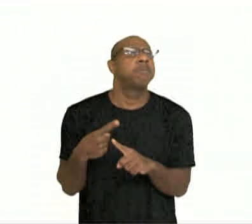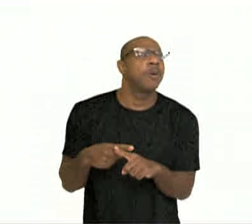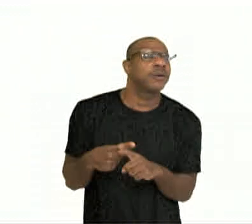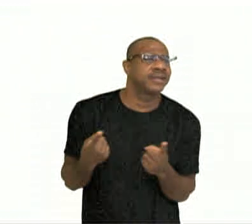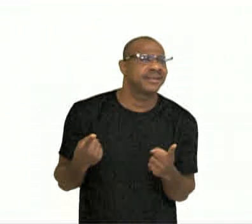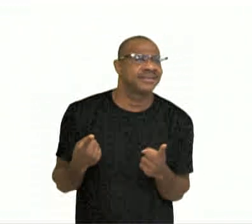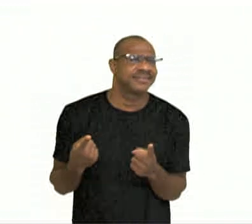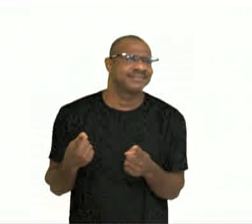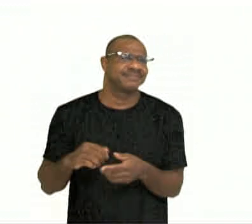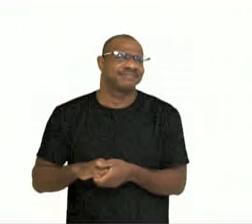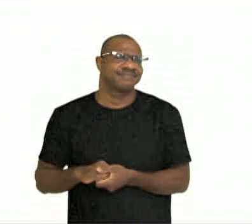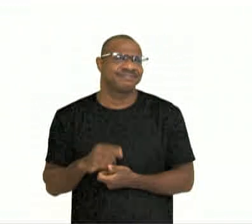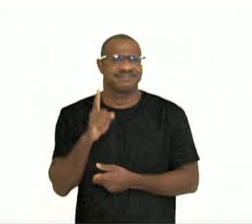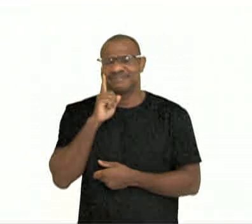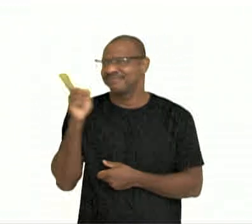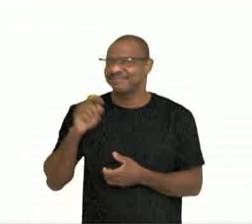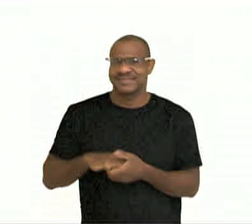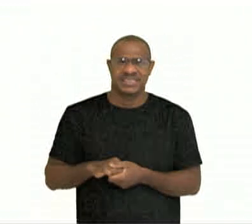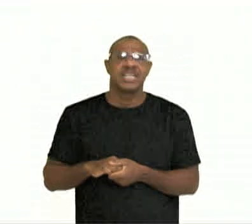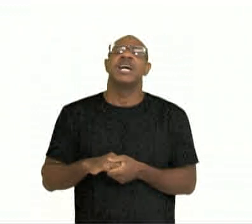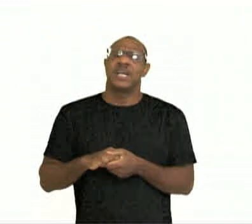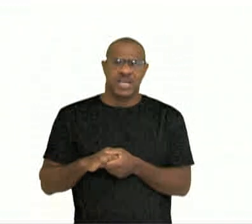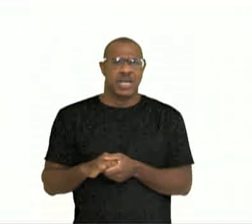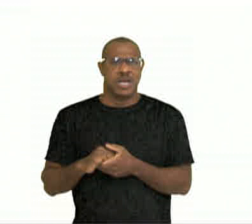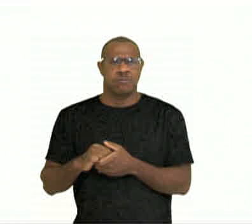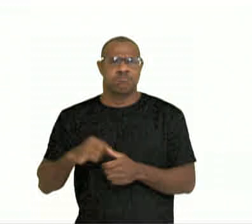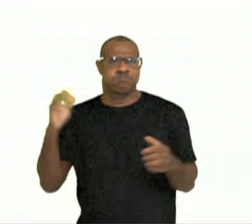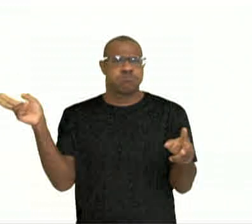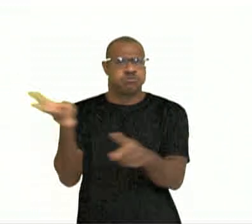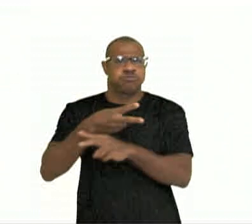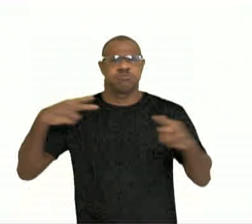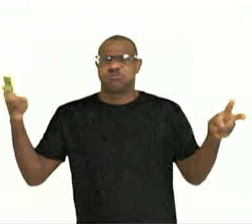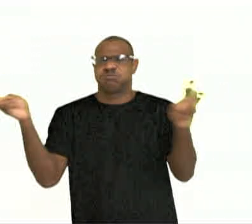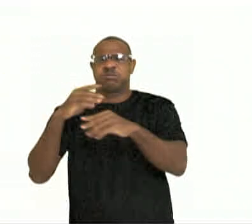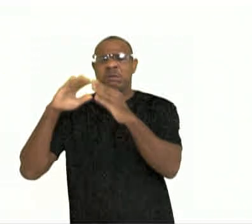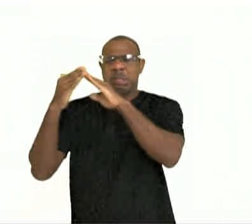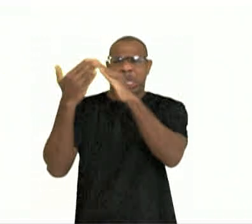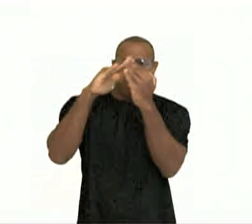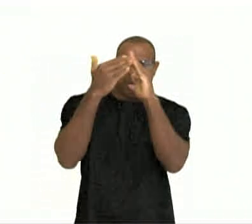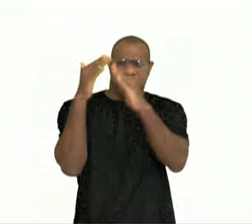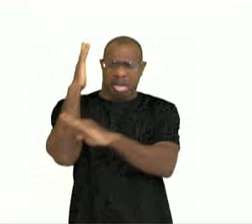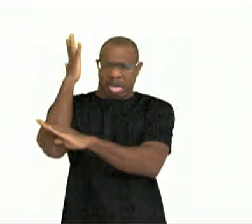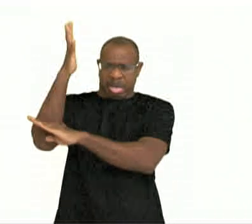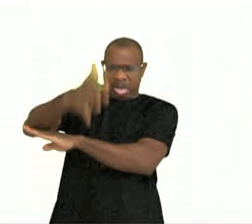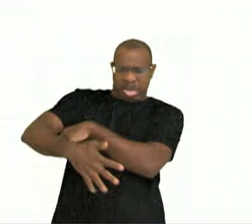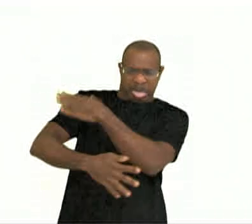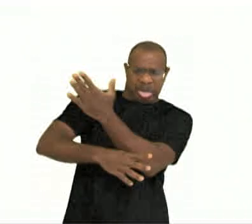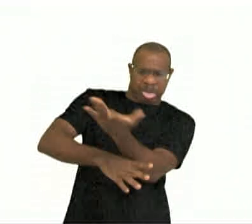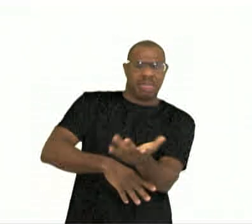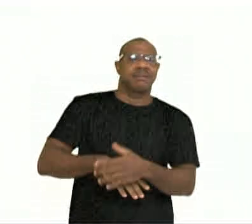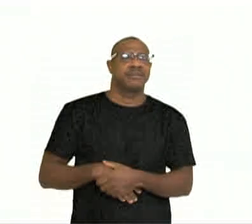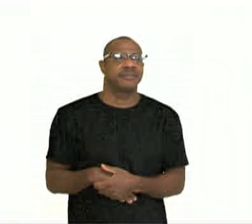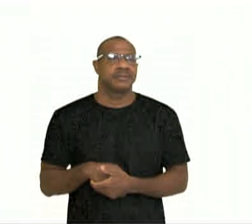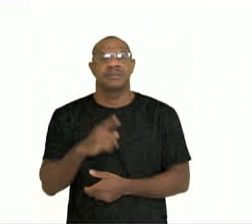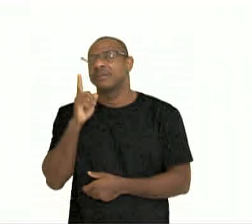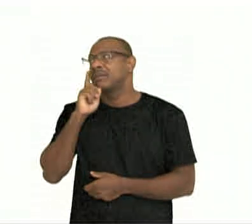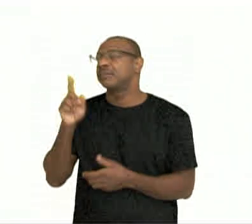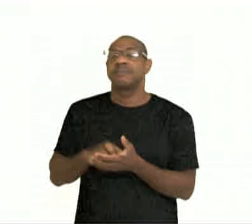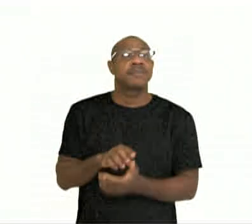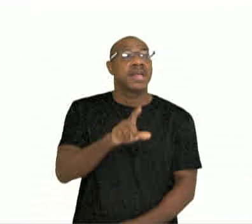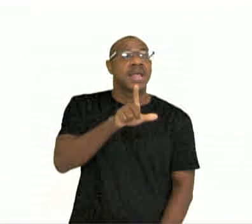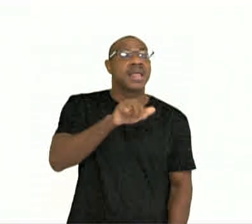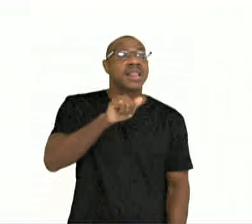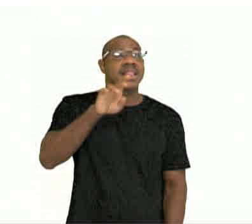explicar sobre fake news. Geralmente, uma fake news possui erros de ortografia e não apresenta um LIDE